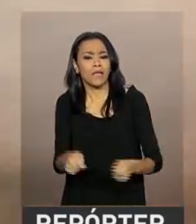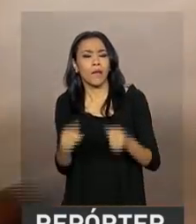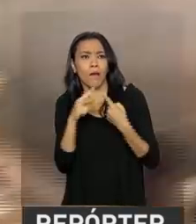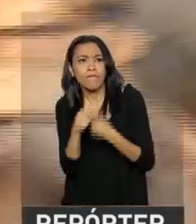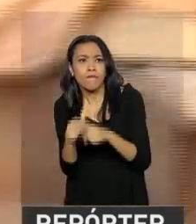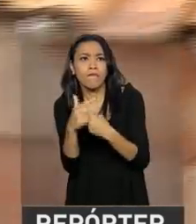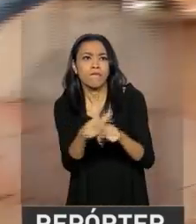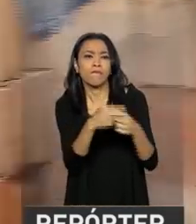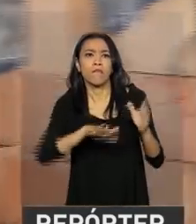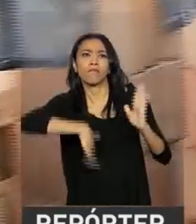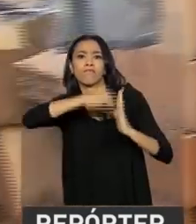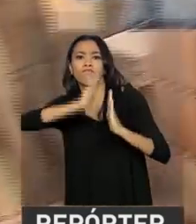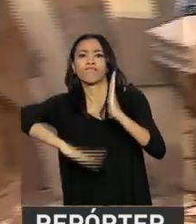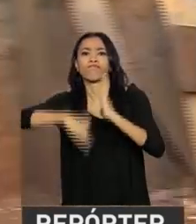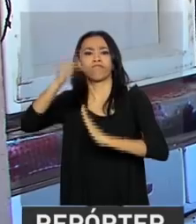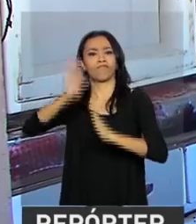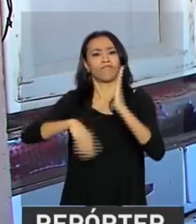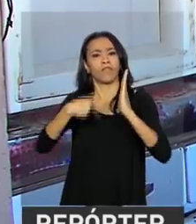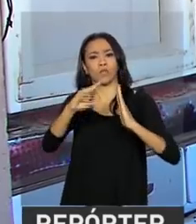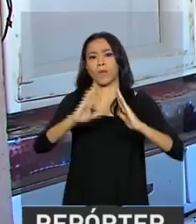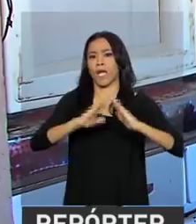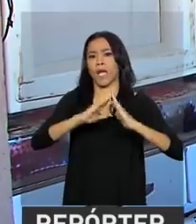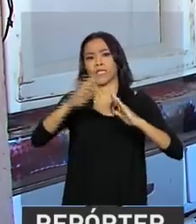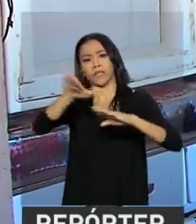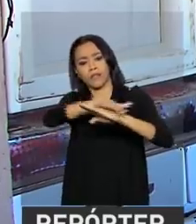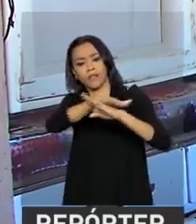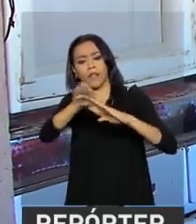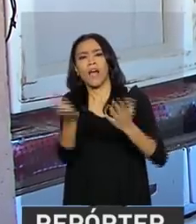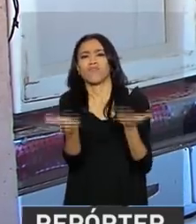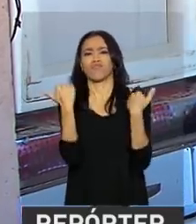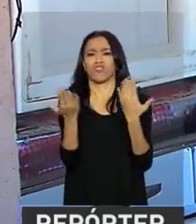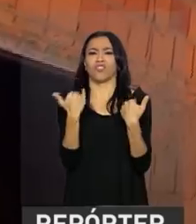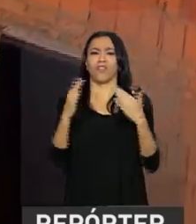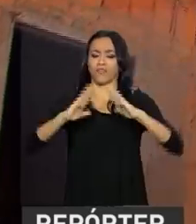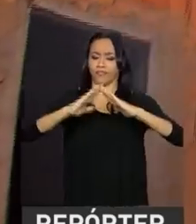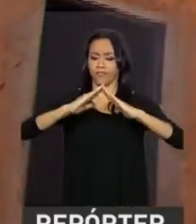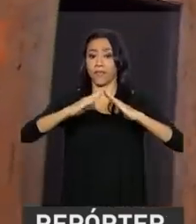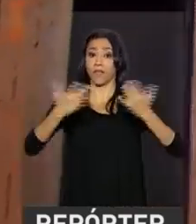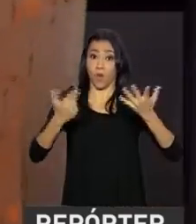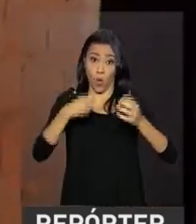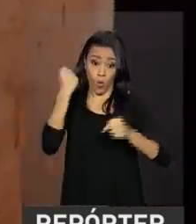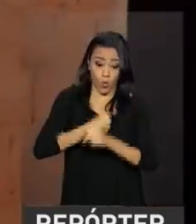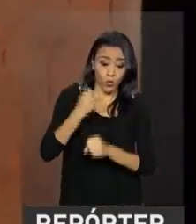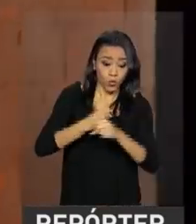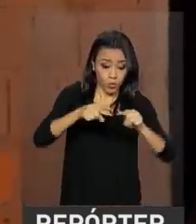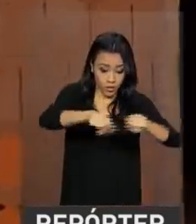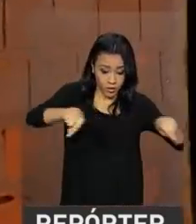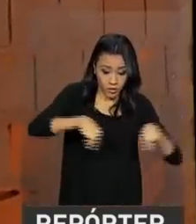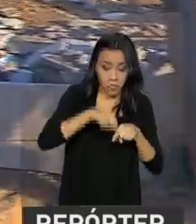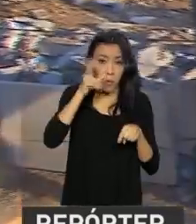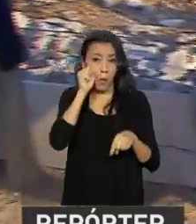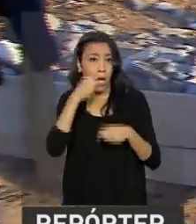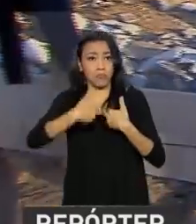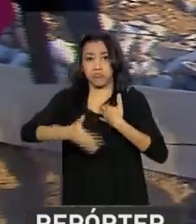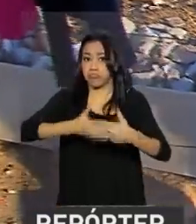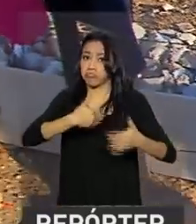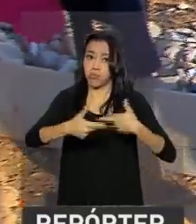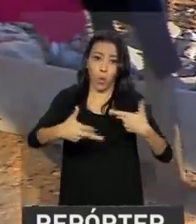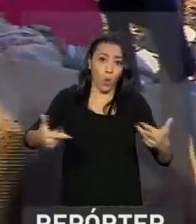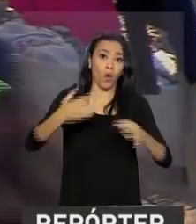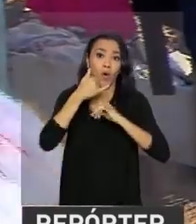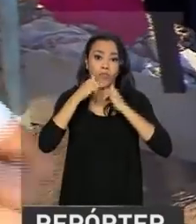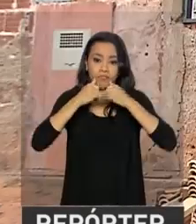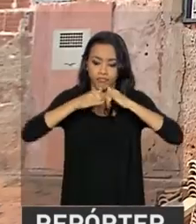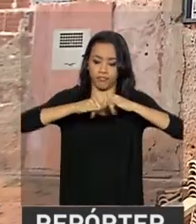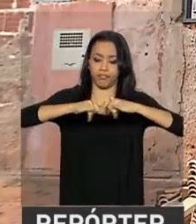casas, como trocar o telhado, fazer reboco, construir mais um cômodo ou fazer instalação elétrica, por exemplo. O sinal verde